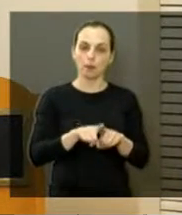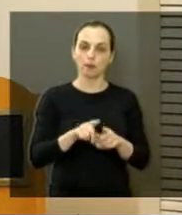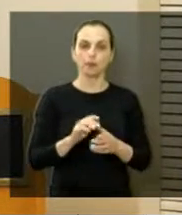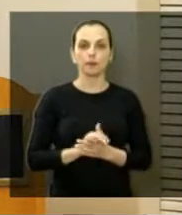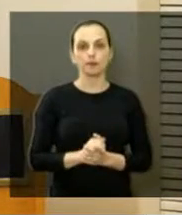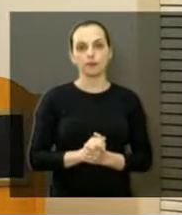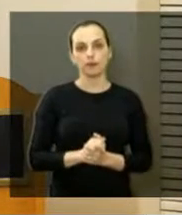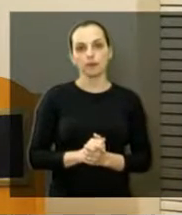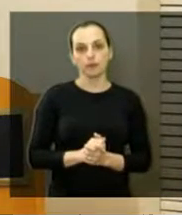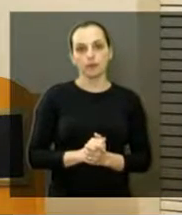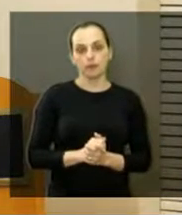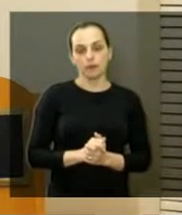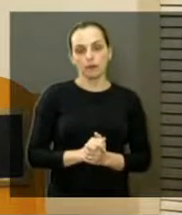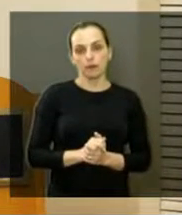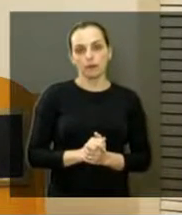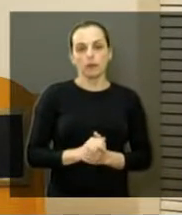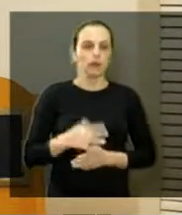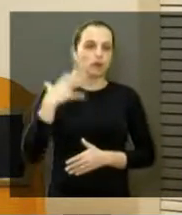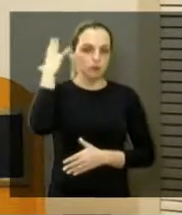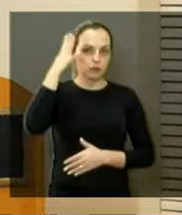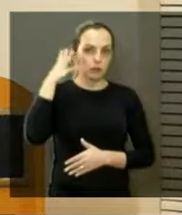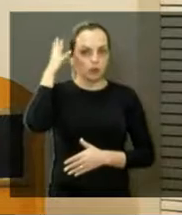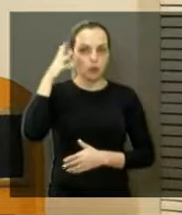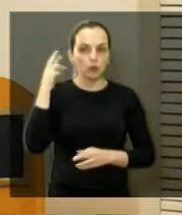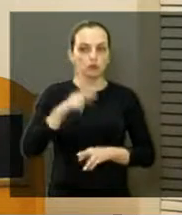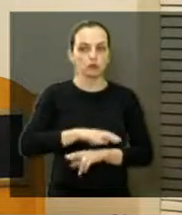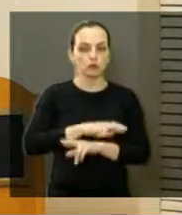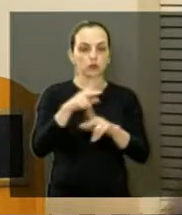um trabalho aqui hoje um pouco diferenciado.